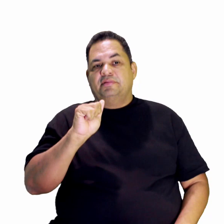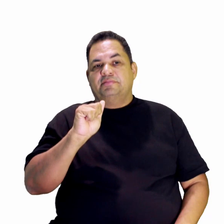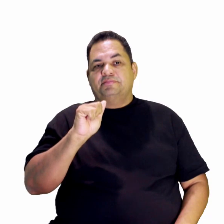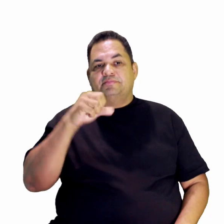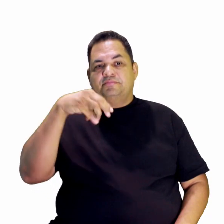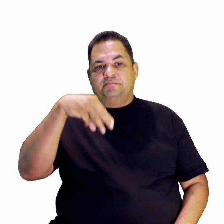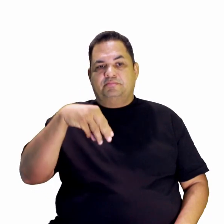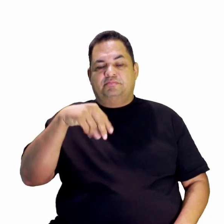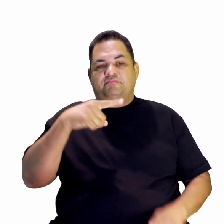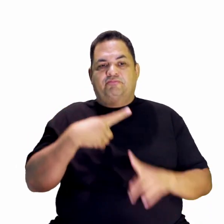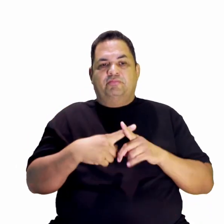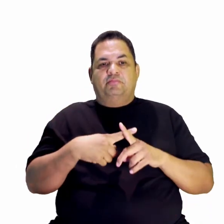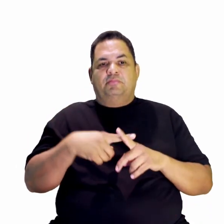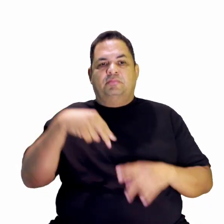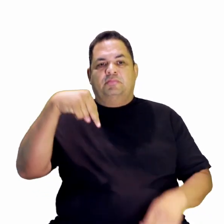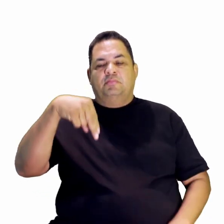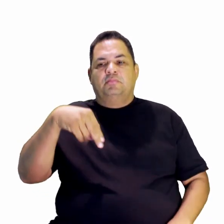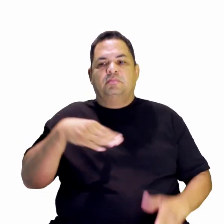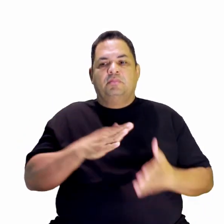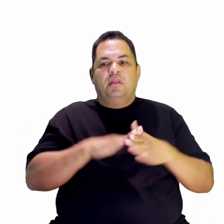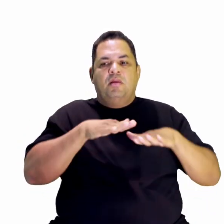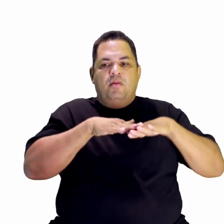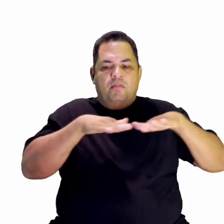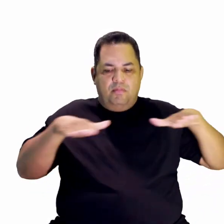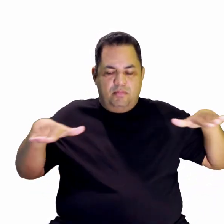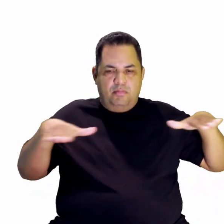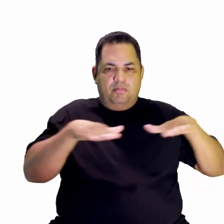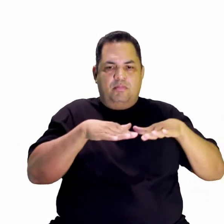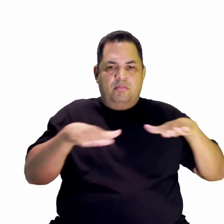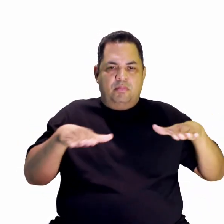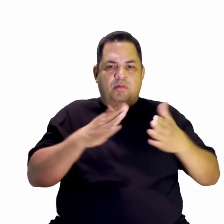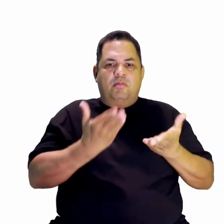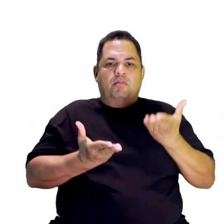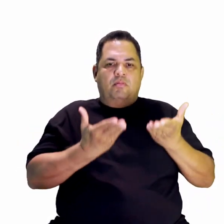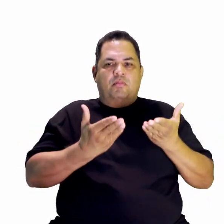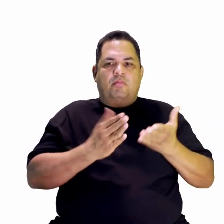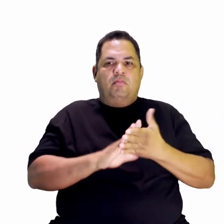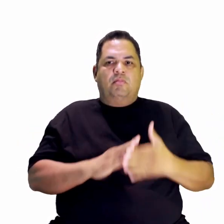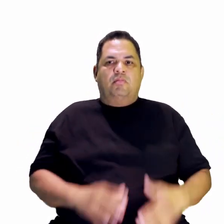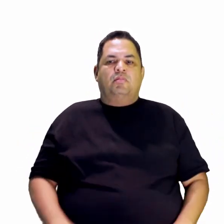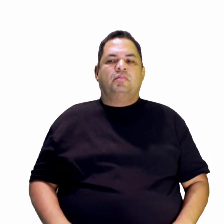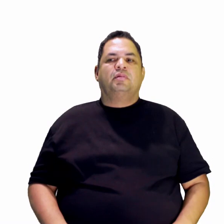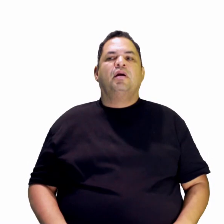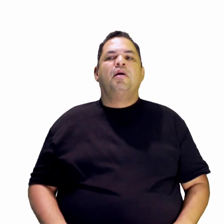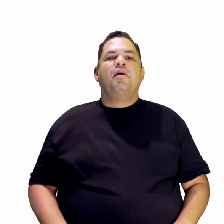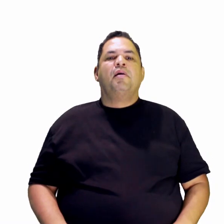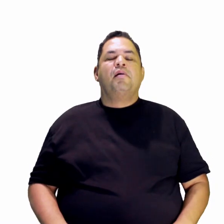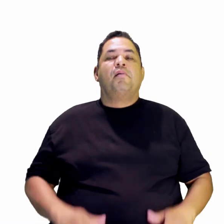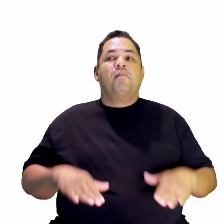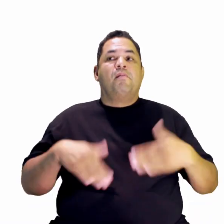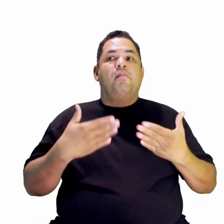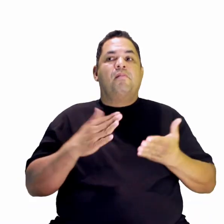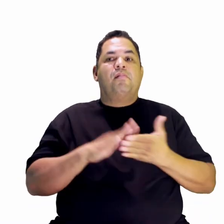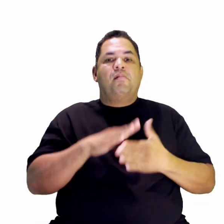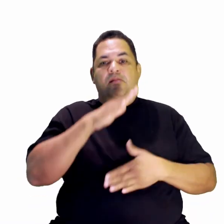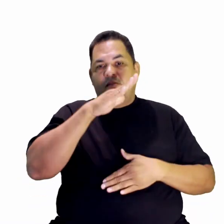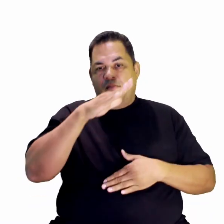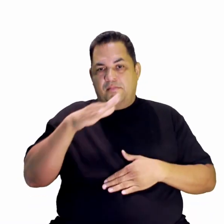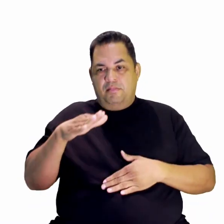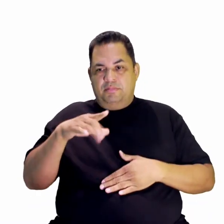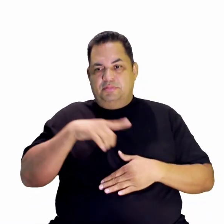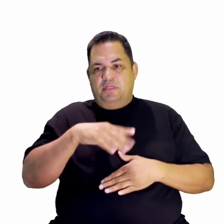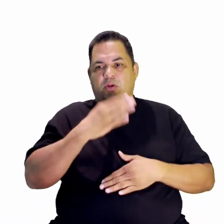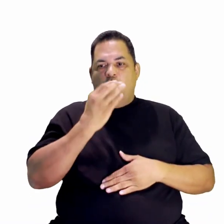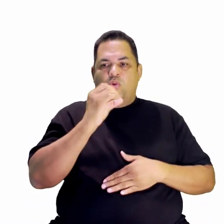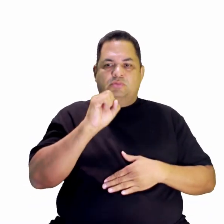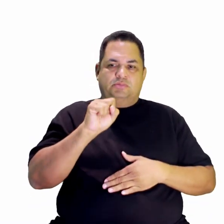vezes a normal. A normal, como é plano horizontal, é igual ao peso, só nesse caso. Quando tiver plano inclinado, vai ter o cosseno,